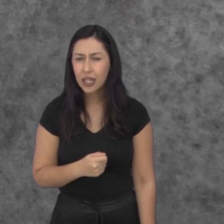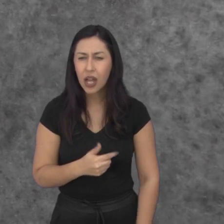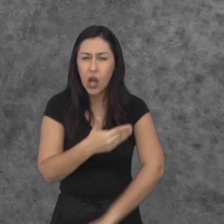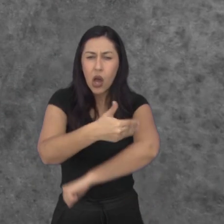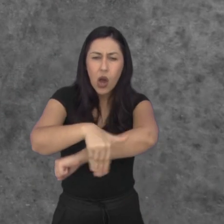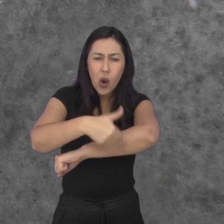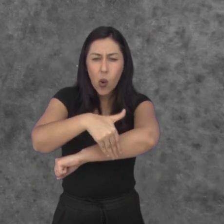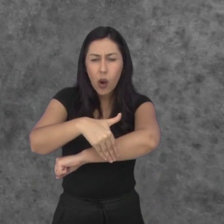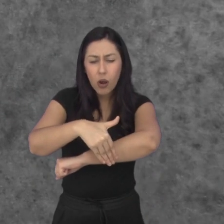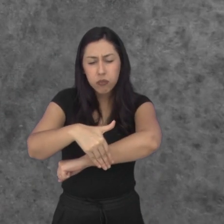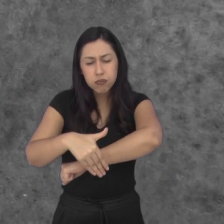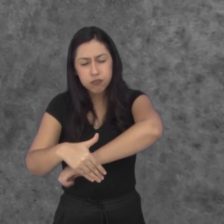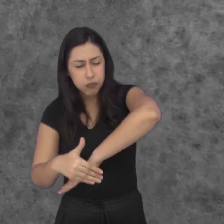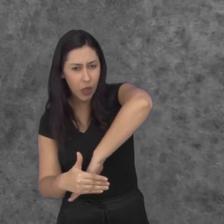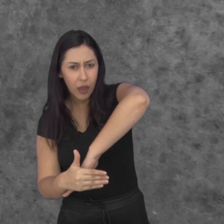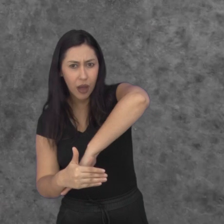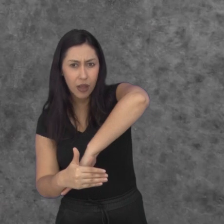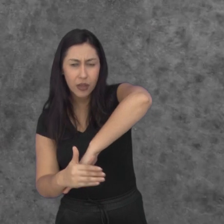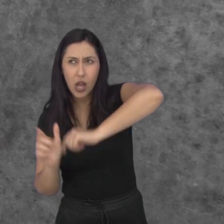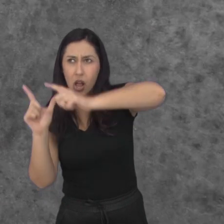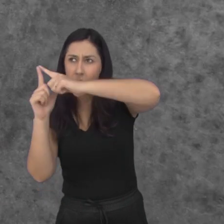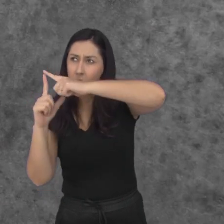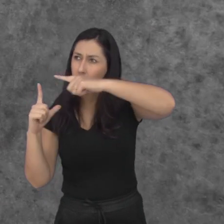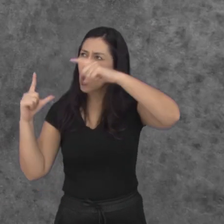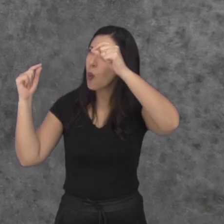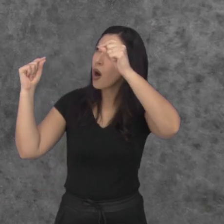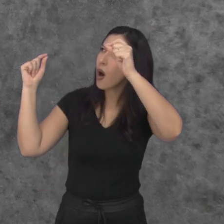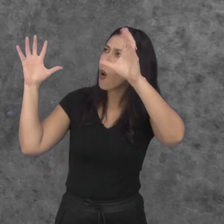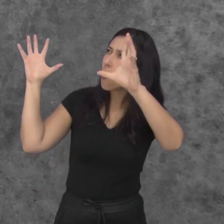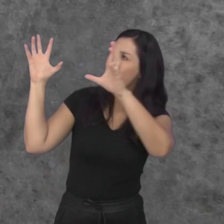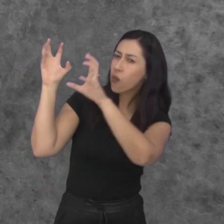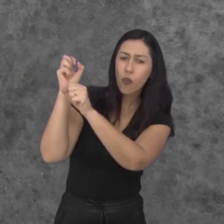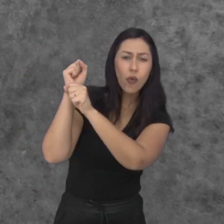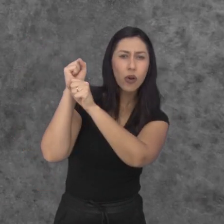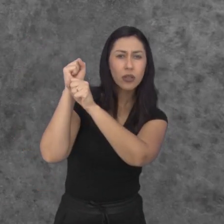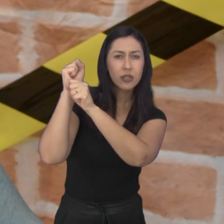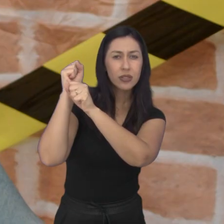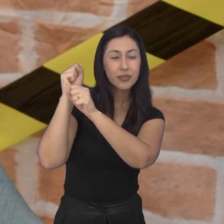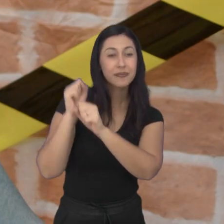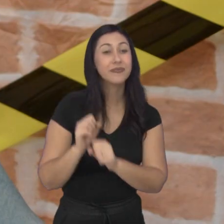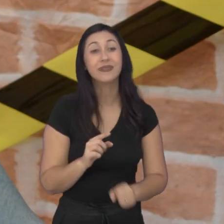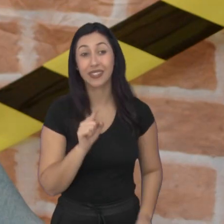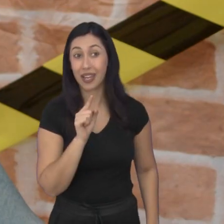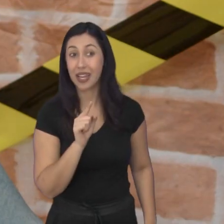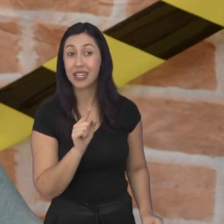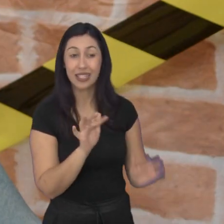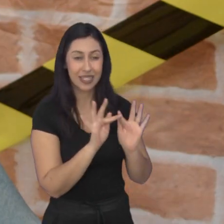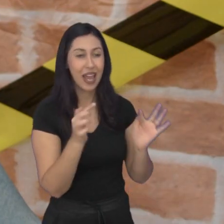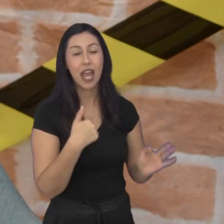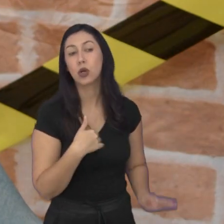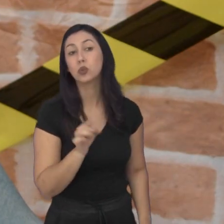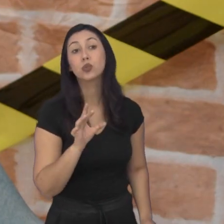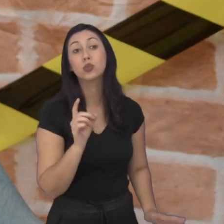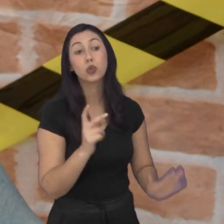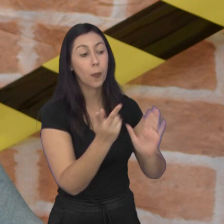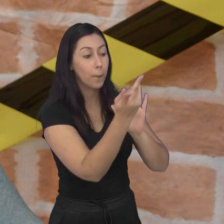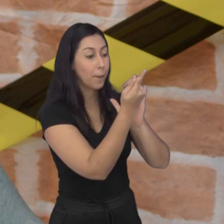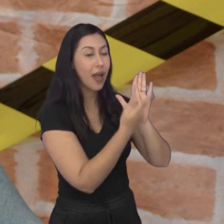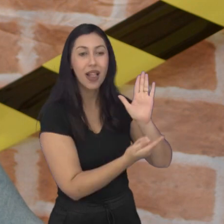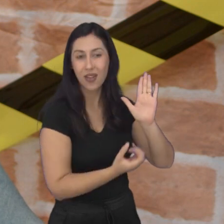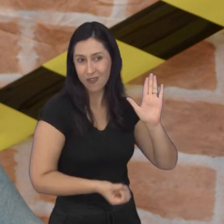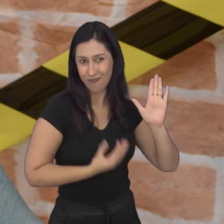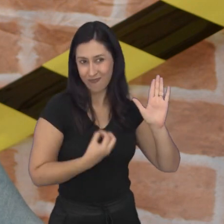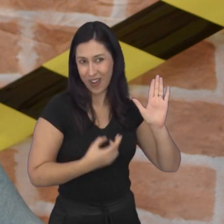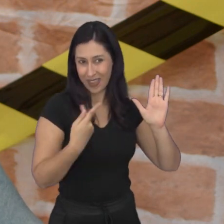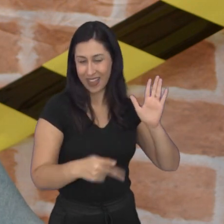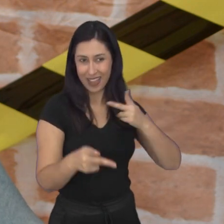torta, lua morta, tua porta. Parece simples, mas não fui eu que escrevi esse eu só ilustrei. Este é de um poeta que